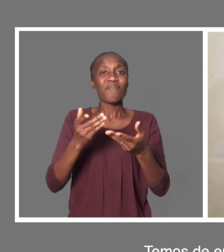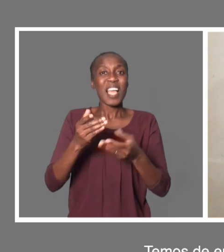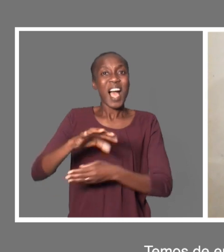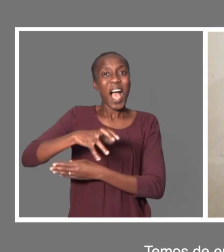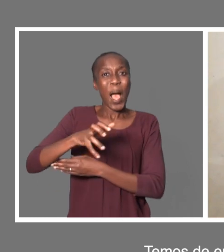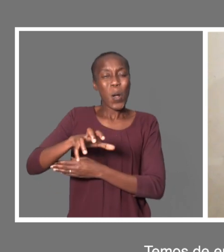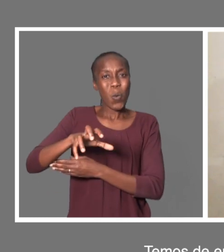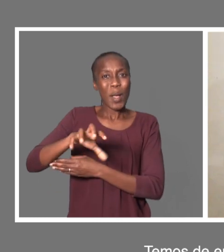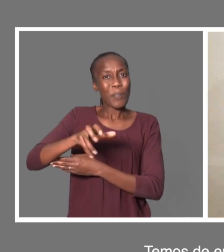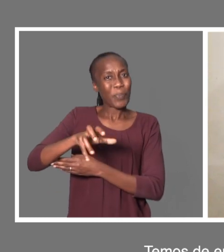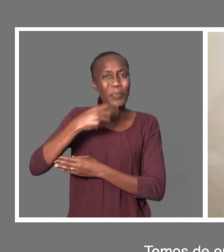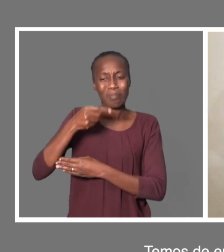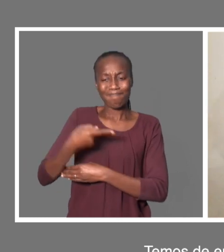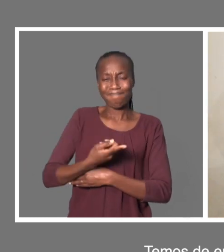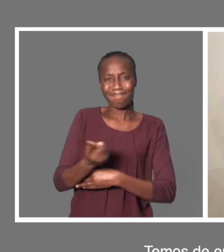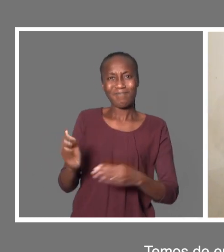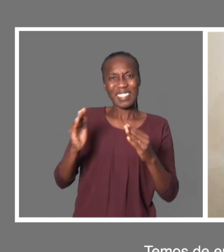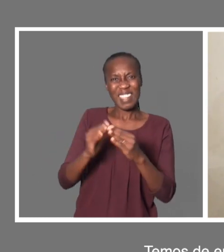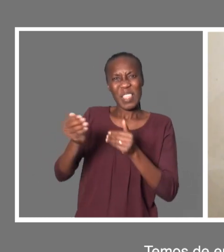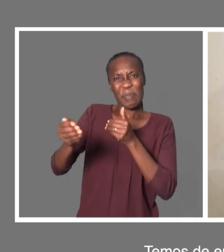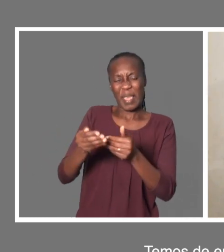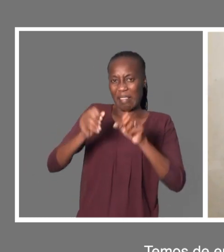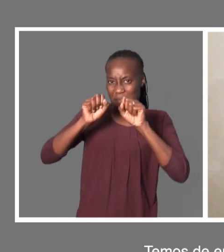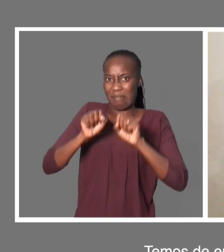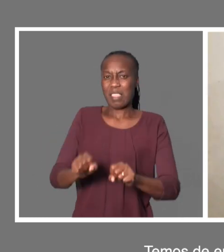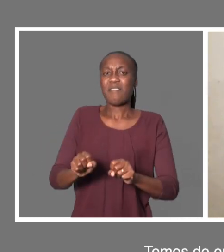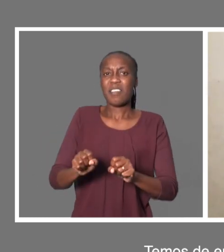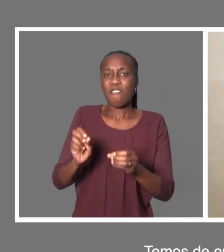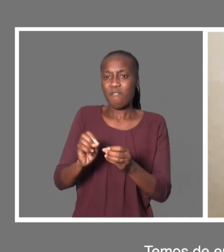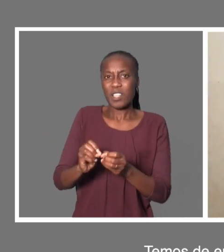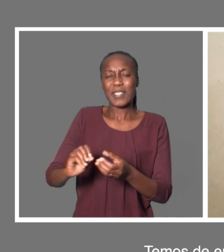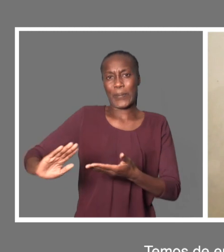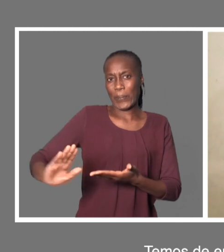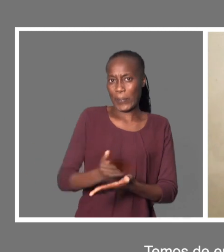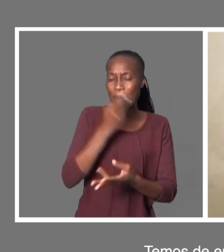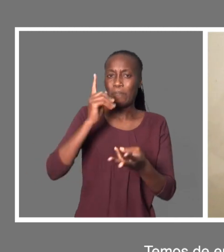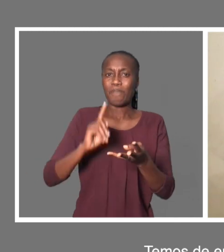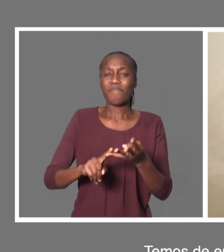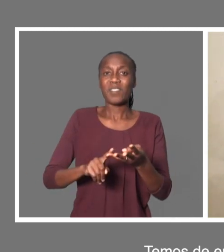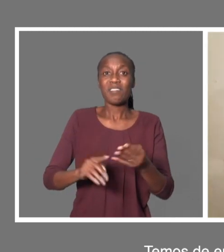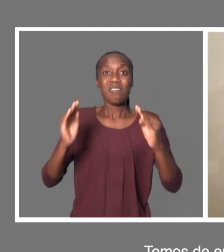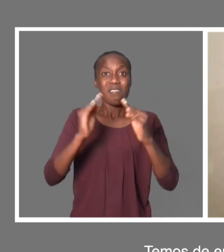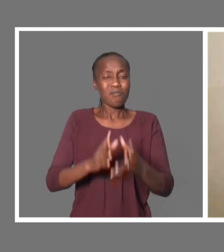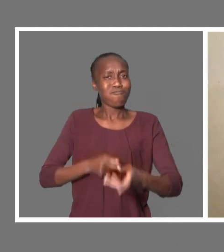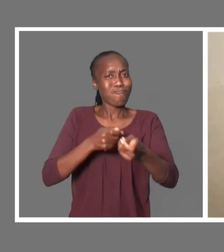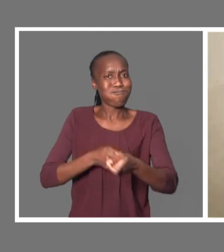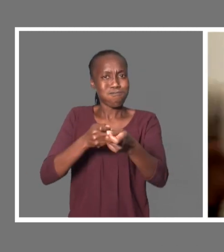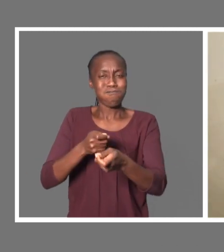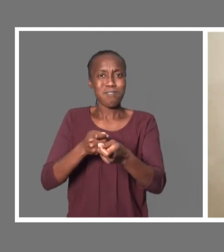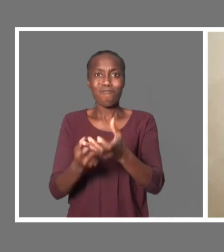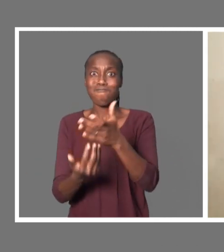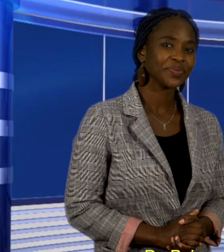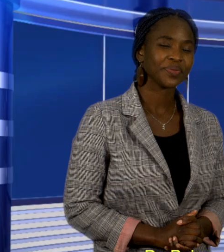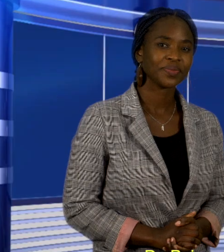águas os charcos pequenos charcos em casa tem mar também capir o limar não ter capir à